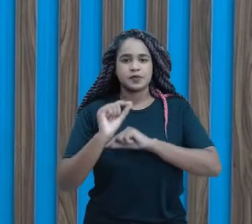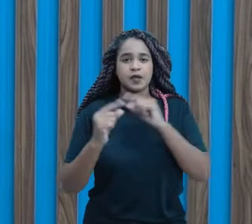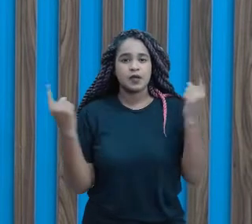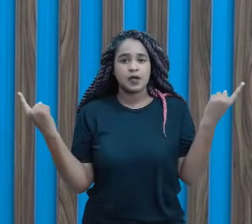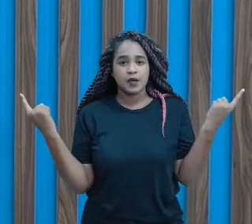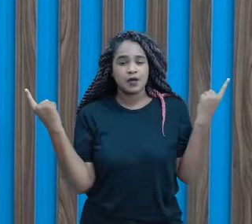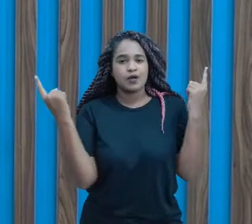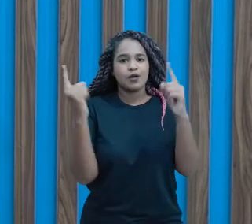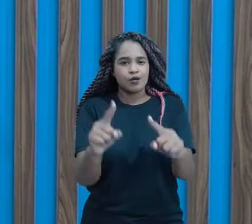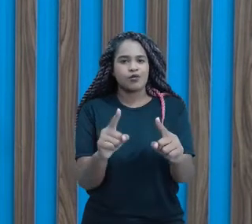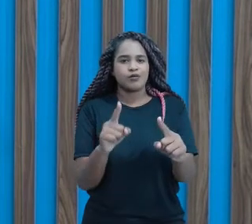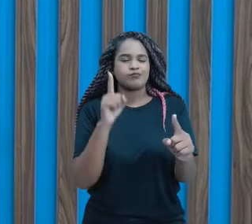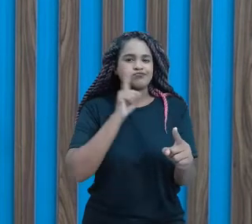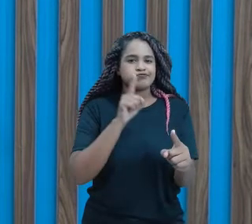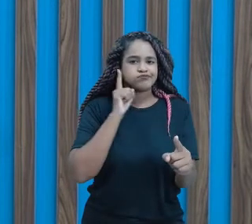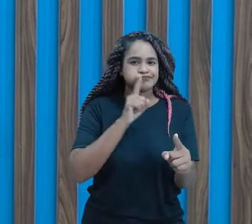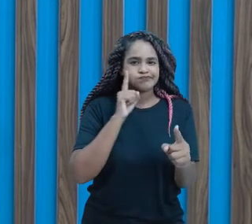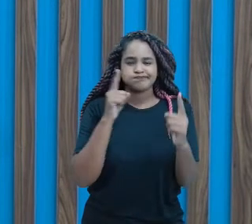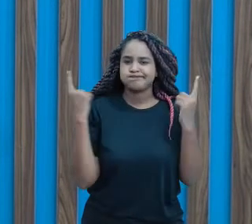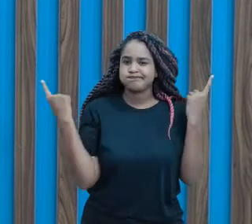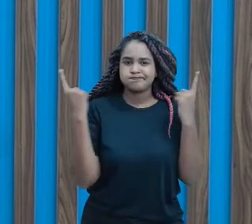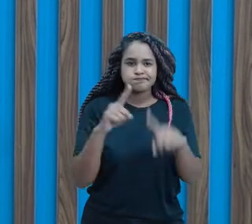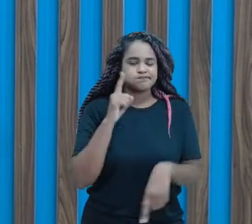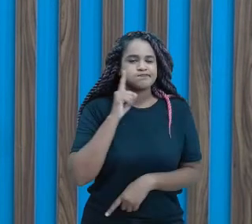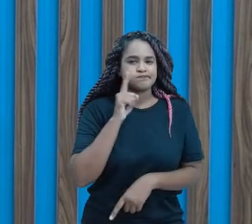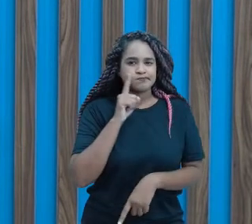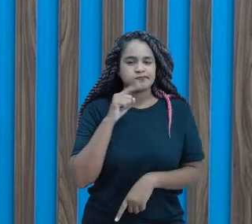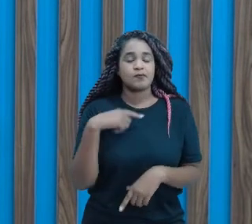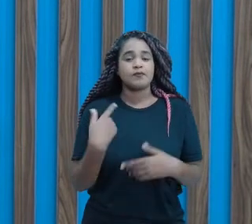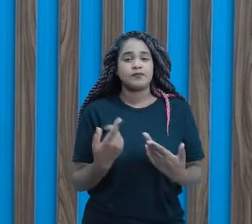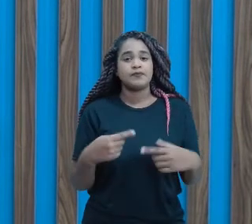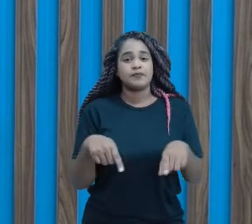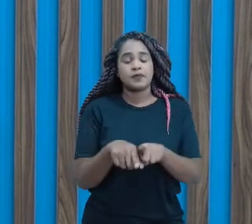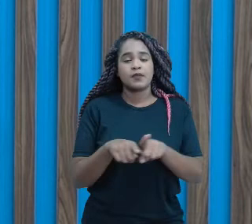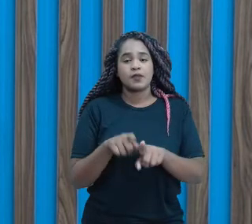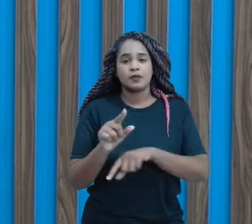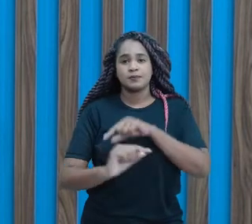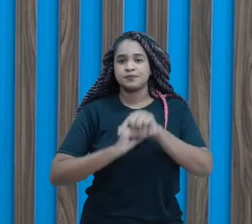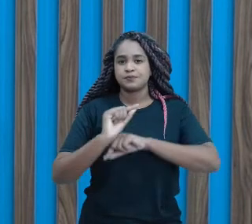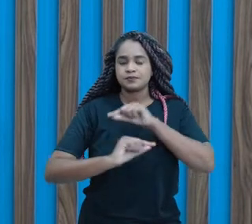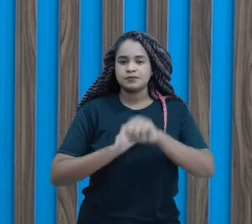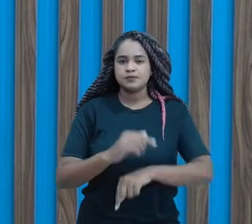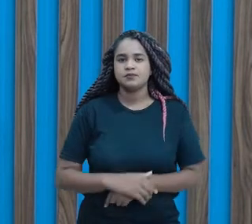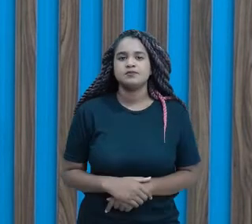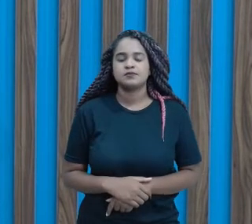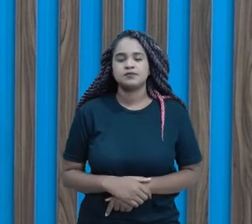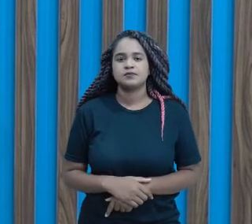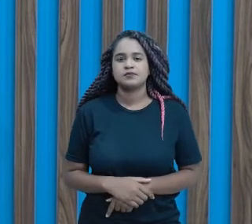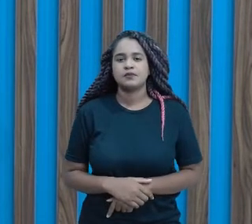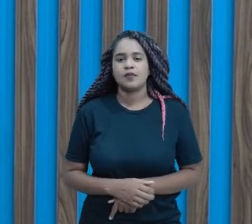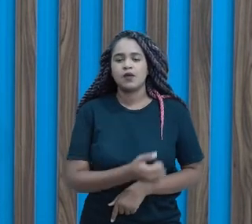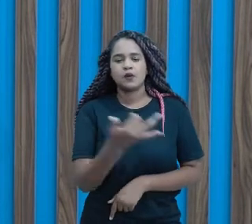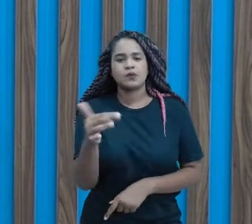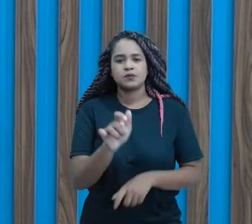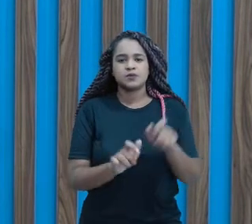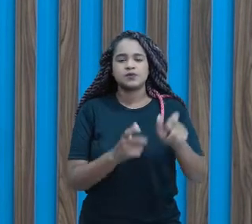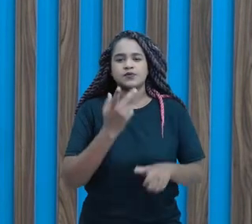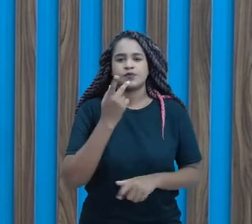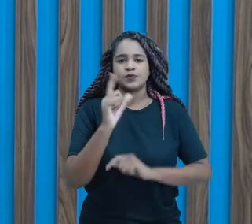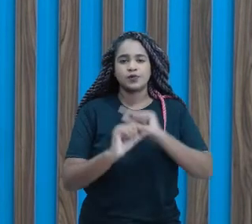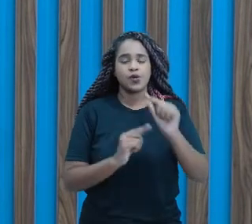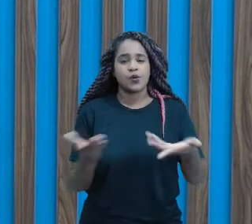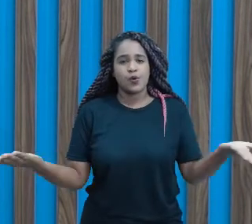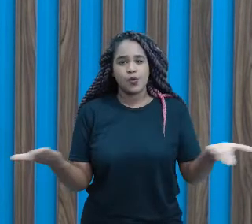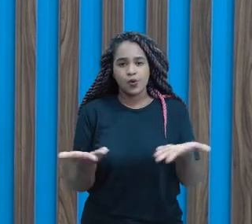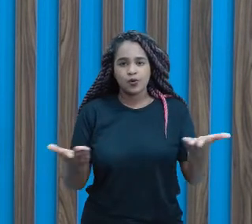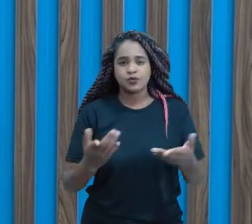oposição, né, aos Estados Unidos. Inclusive, professor, há quem coloque, né, que hoje a gente passa por um segundo momento aí de Guerra